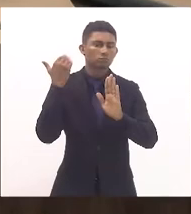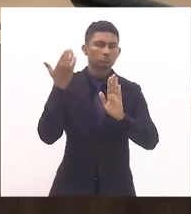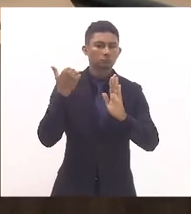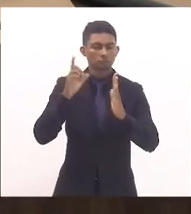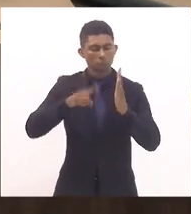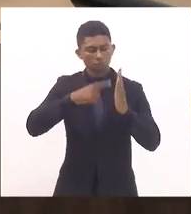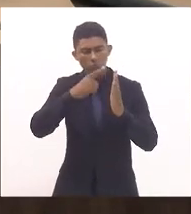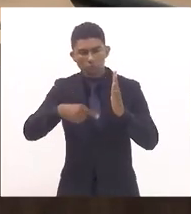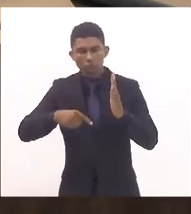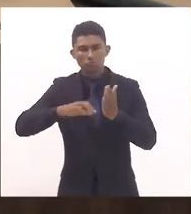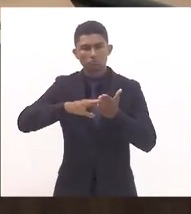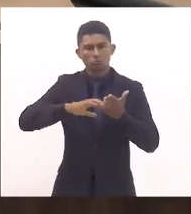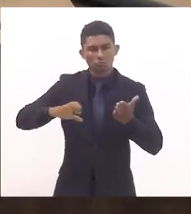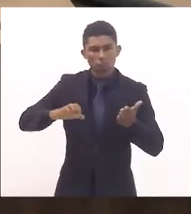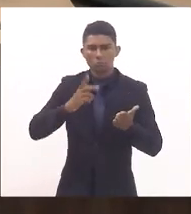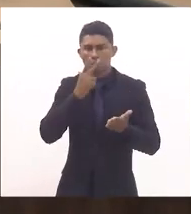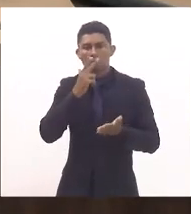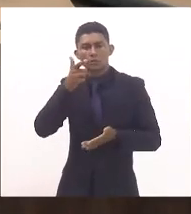excluído